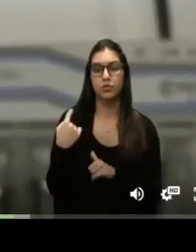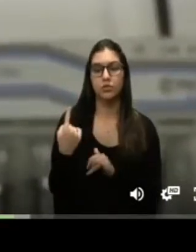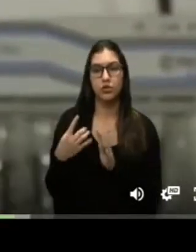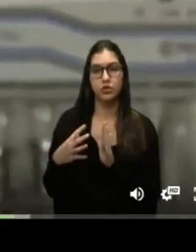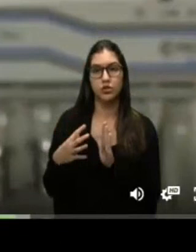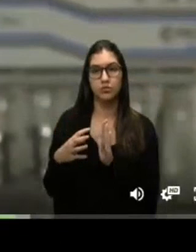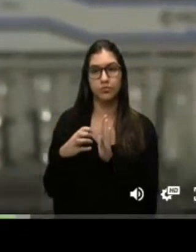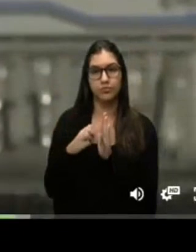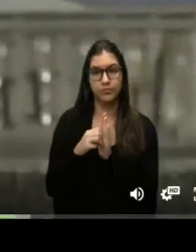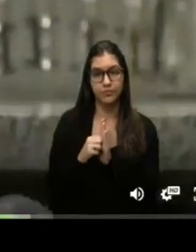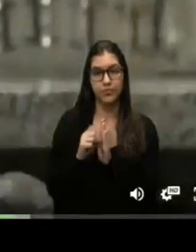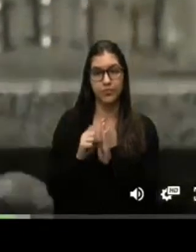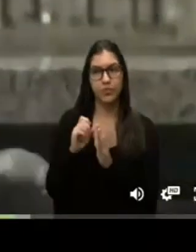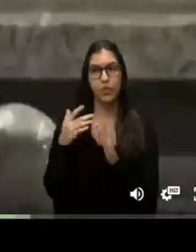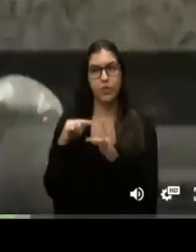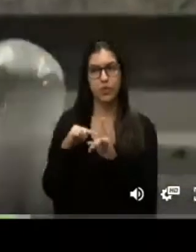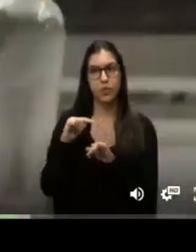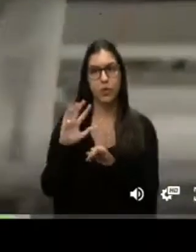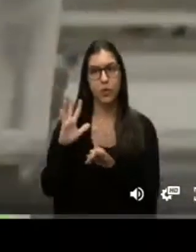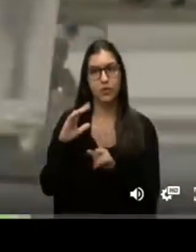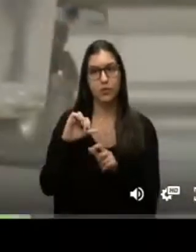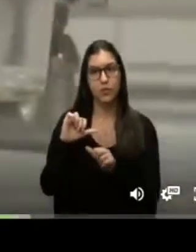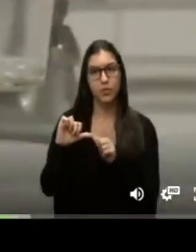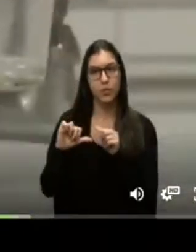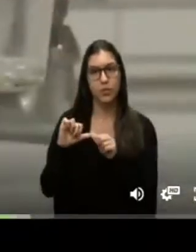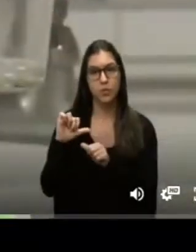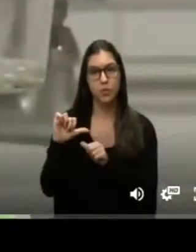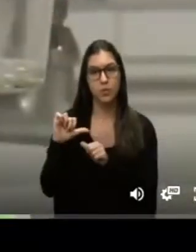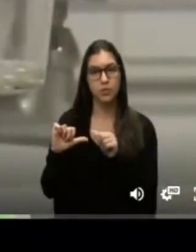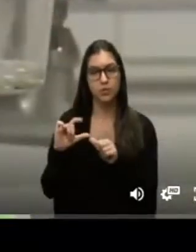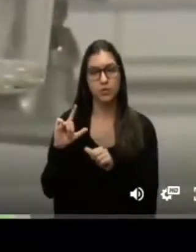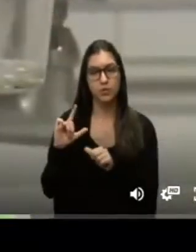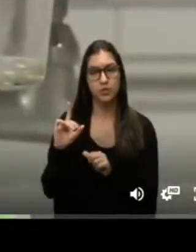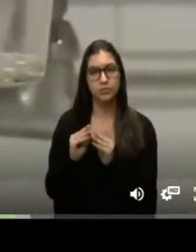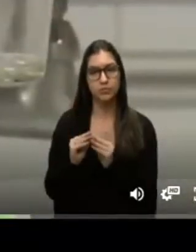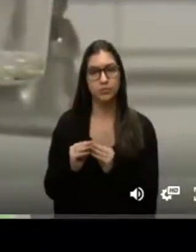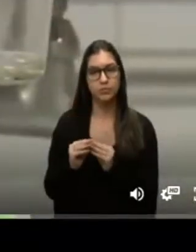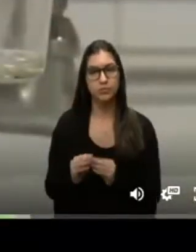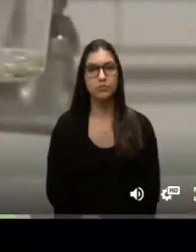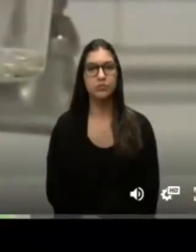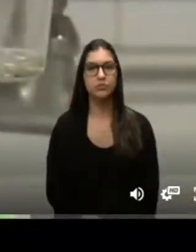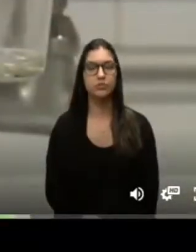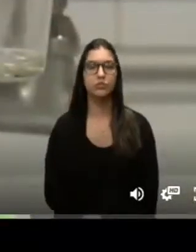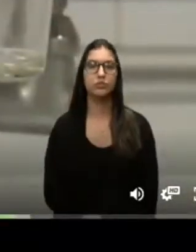120, 127? Ocorreu a mudança de fase desses compostos.